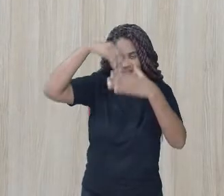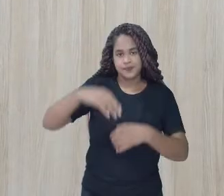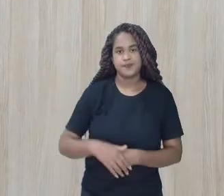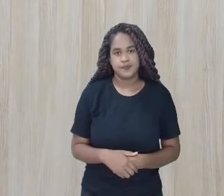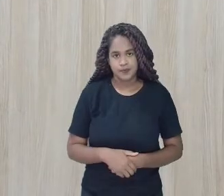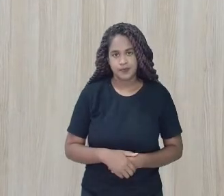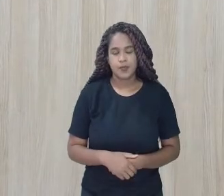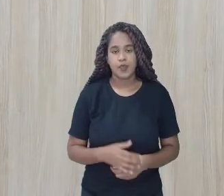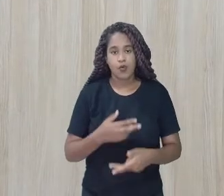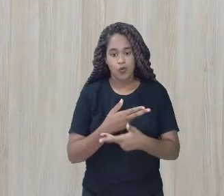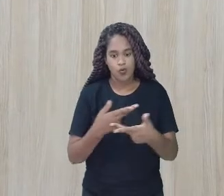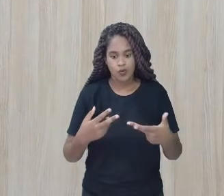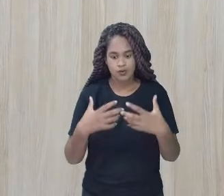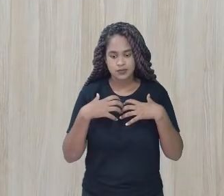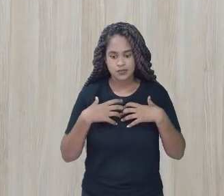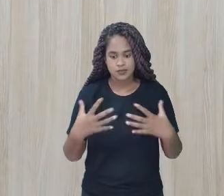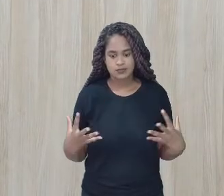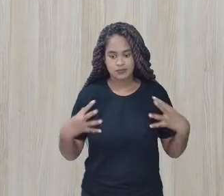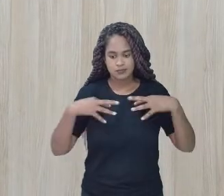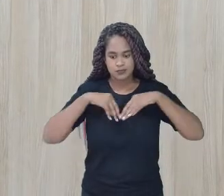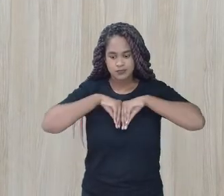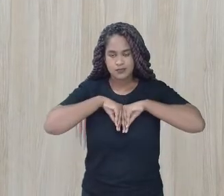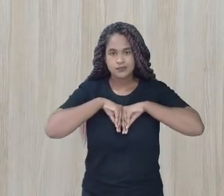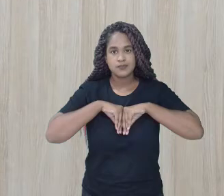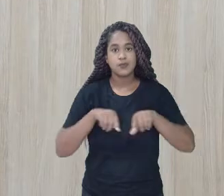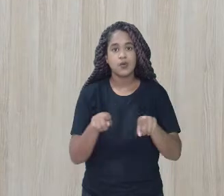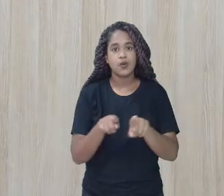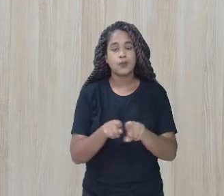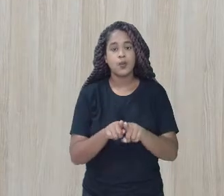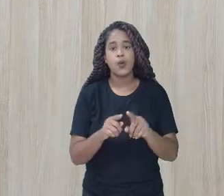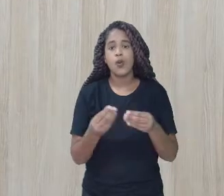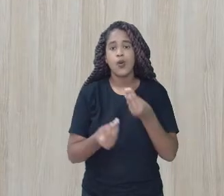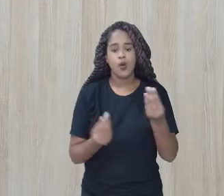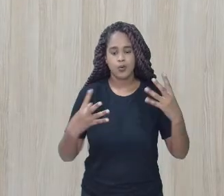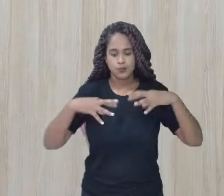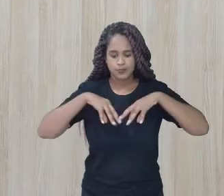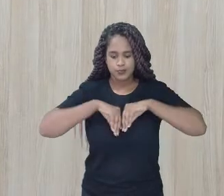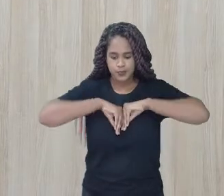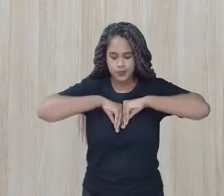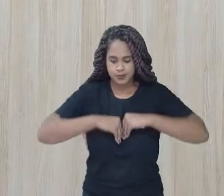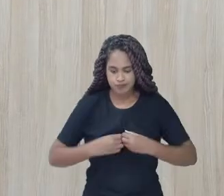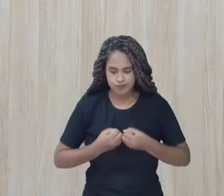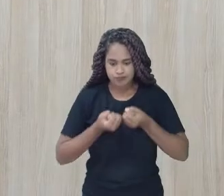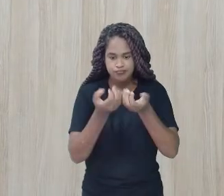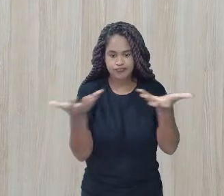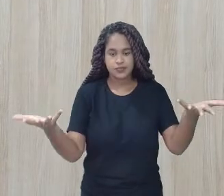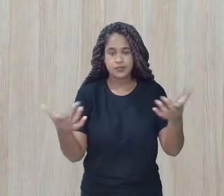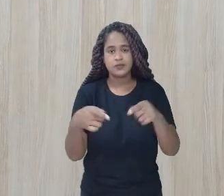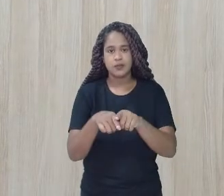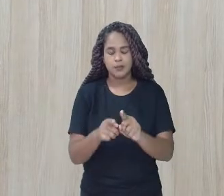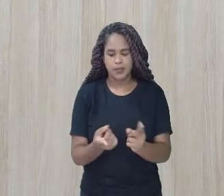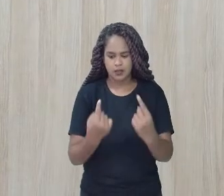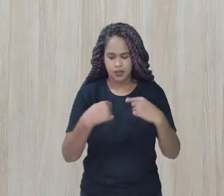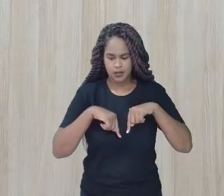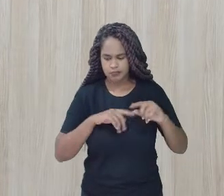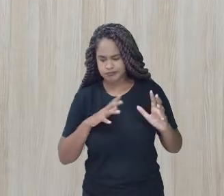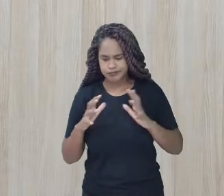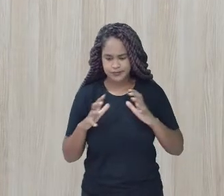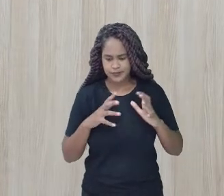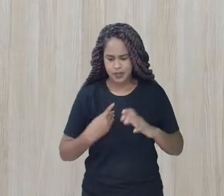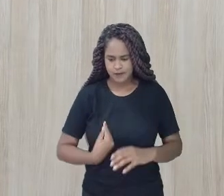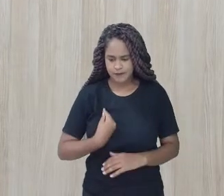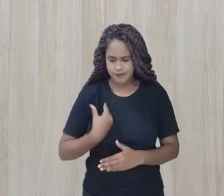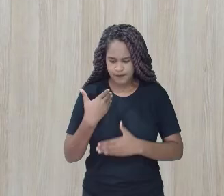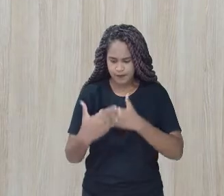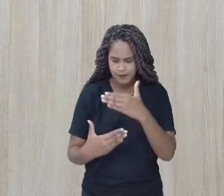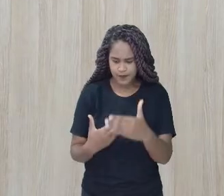homem sente internamente, com o que ele consegue externar e esse conflito de existir que ele sente em